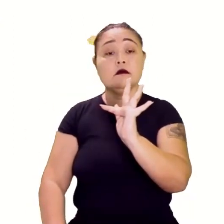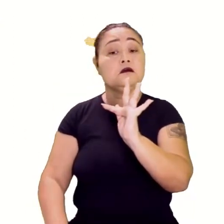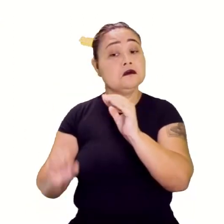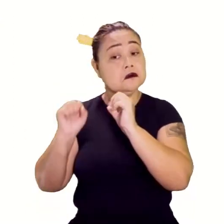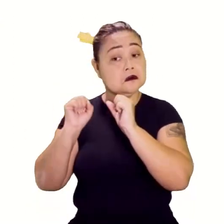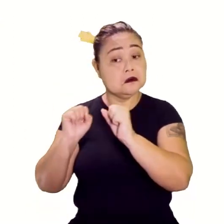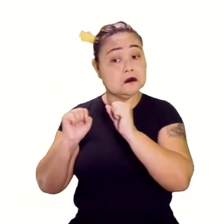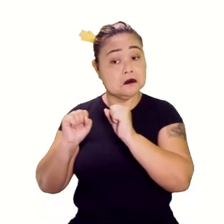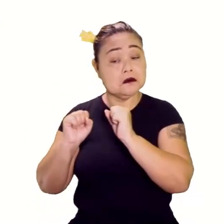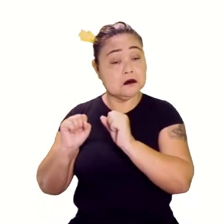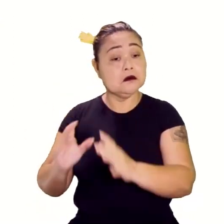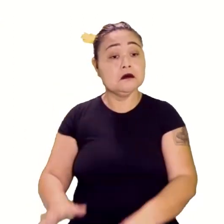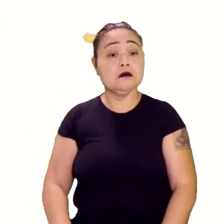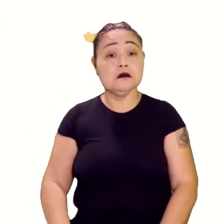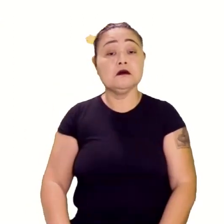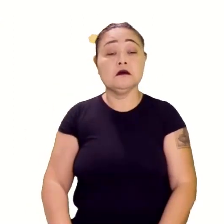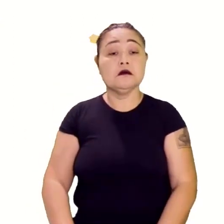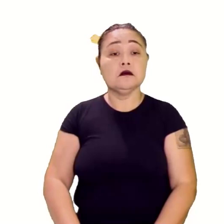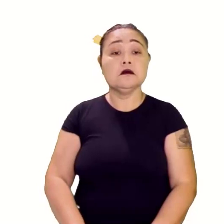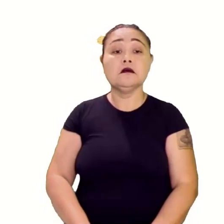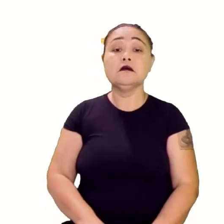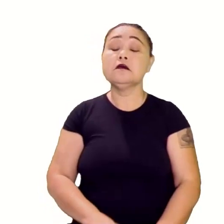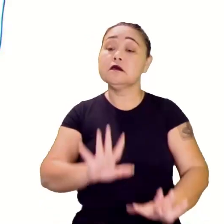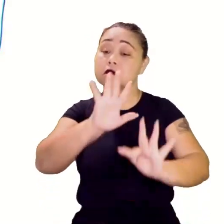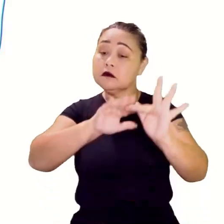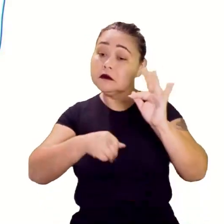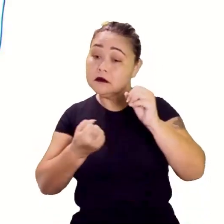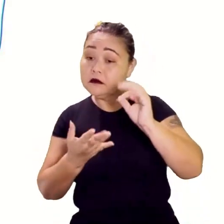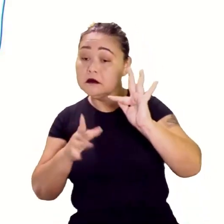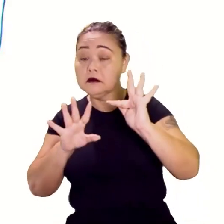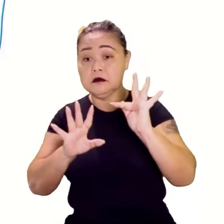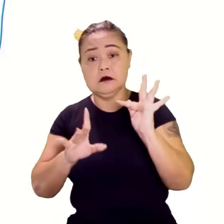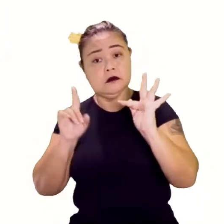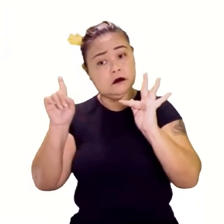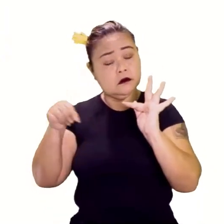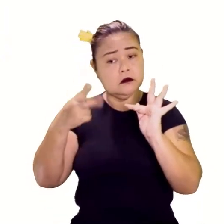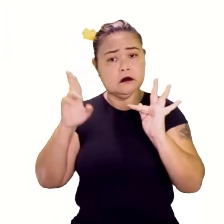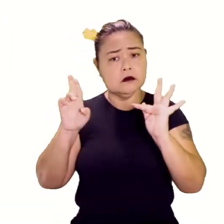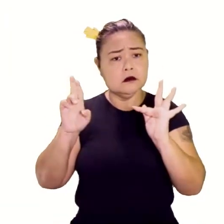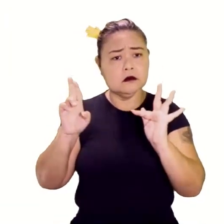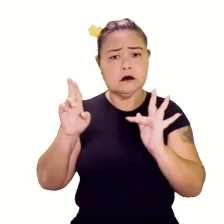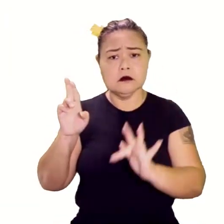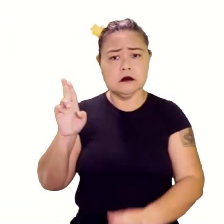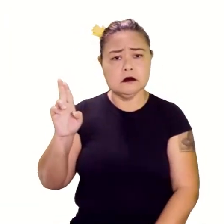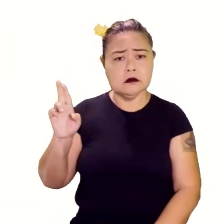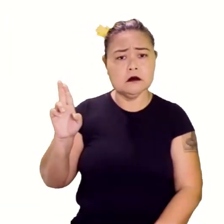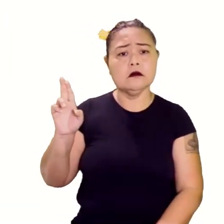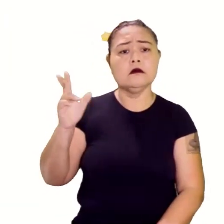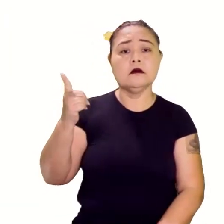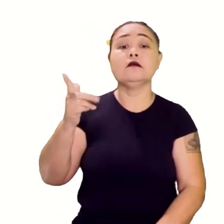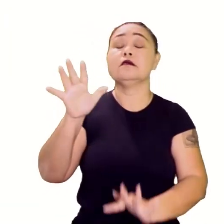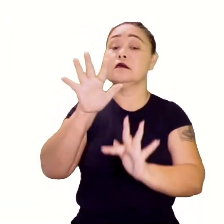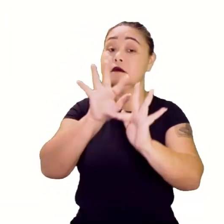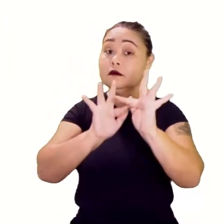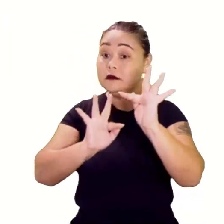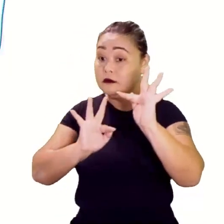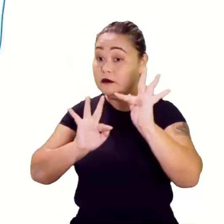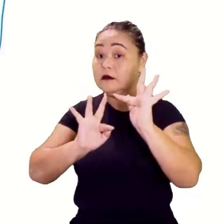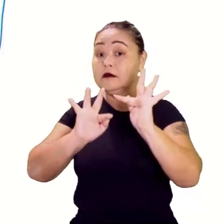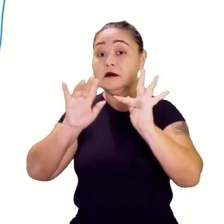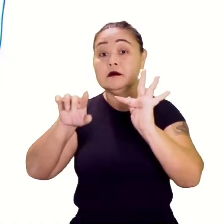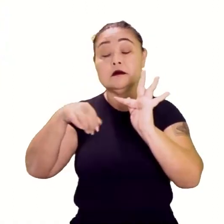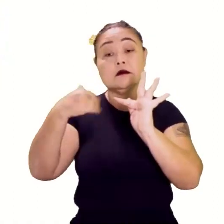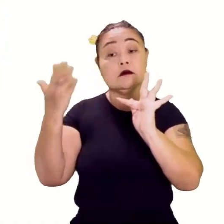Pode ser. Então vamos à função agora exponencial decrescente. Não, né? Esse título não tá legal aqui não, ó. A logaritma